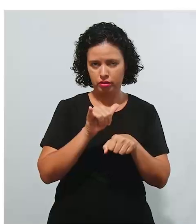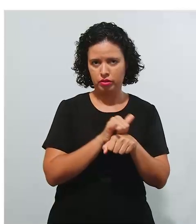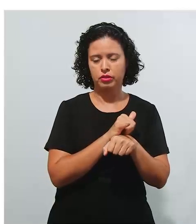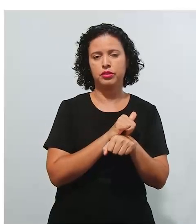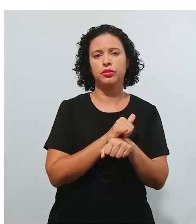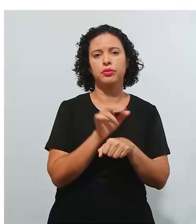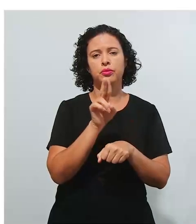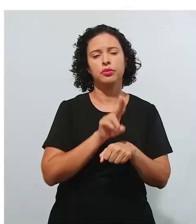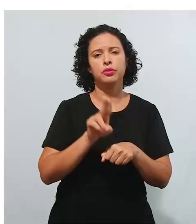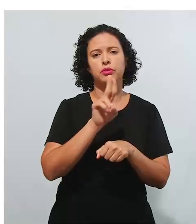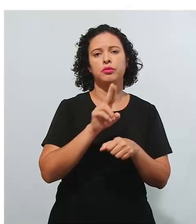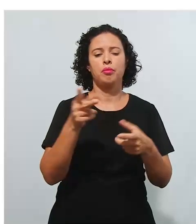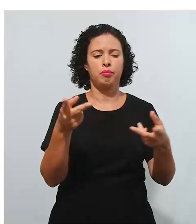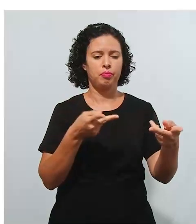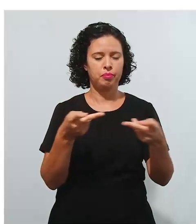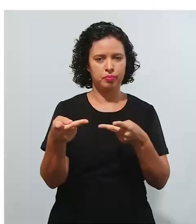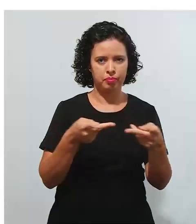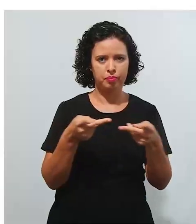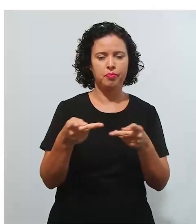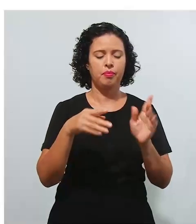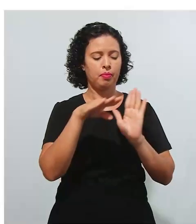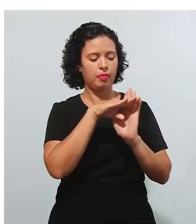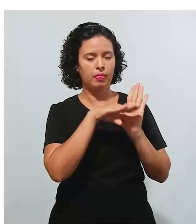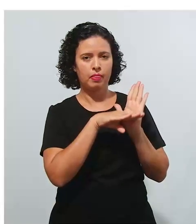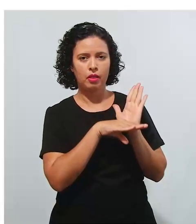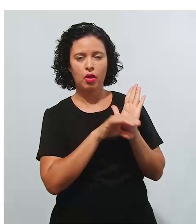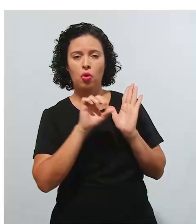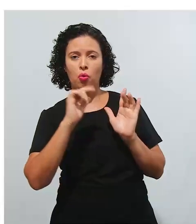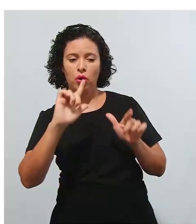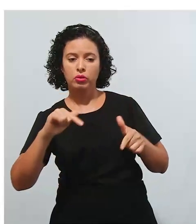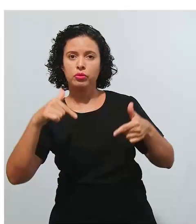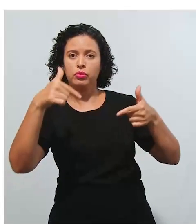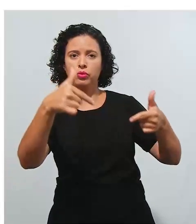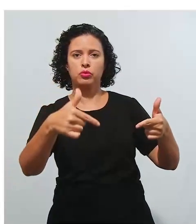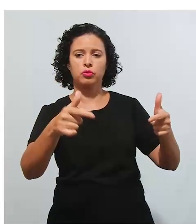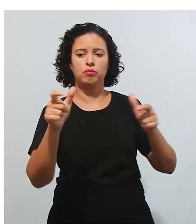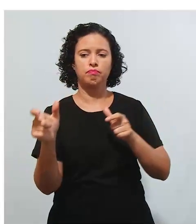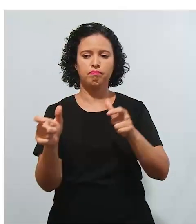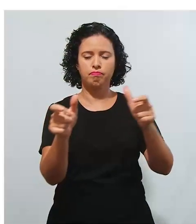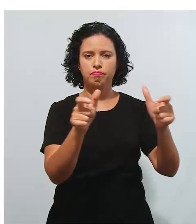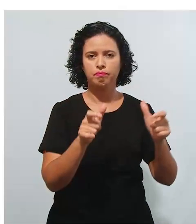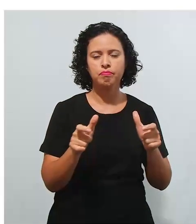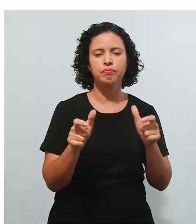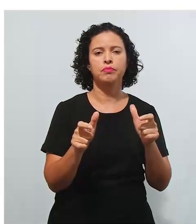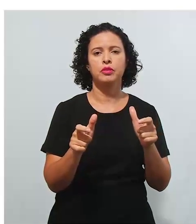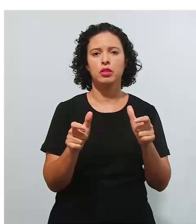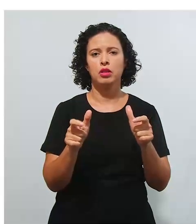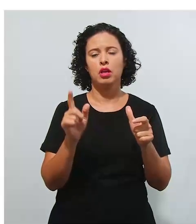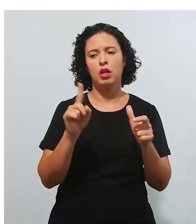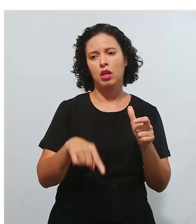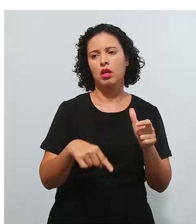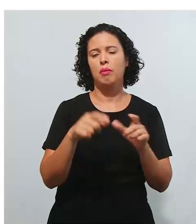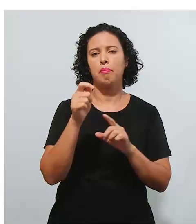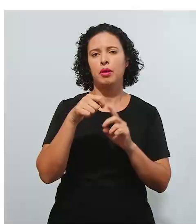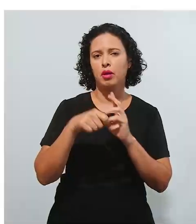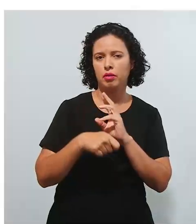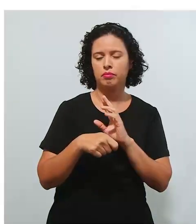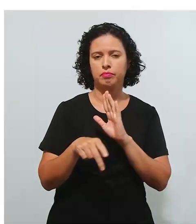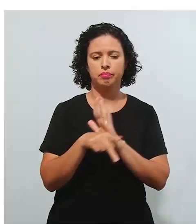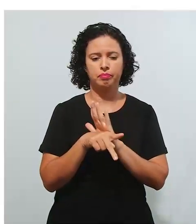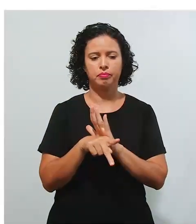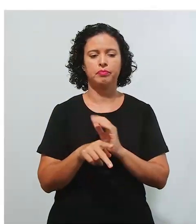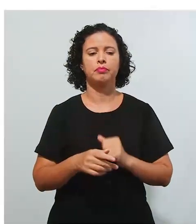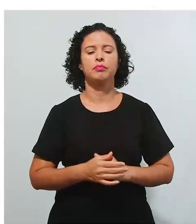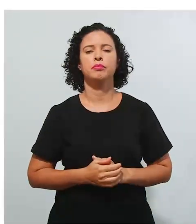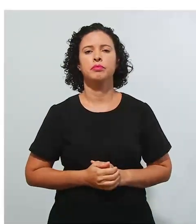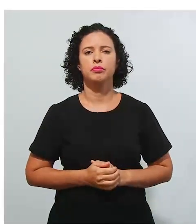por meio de projetos, programas ou ações pontuais, com durações específicas. Continuando